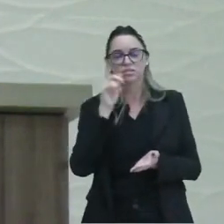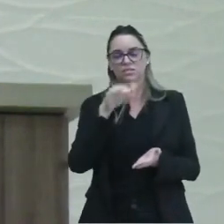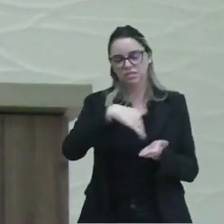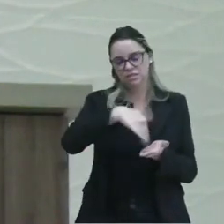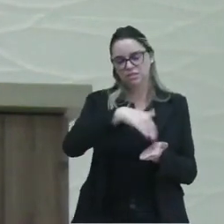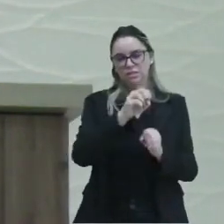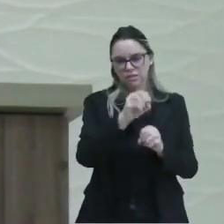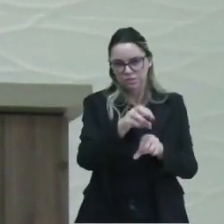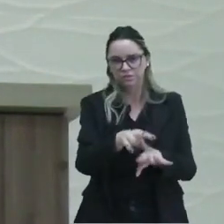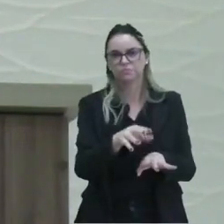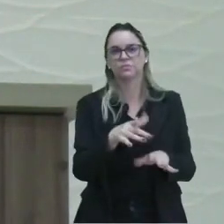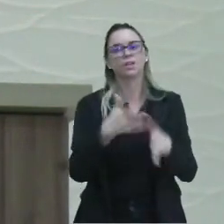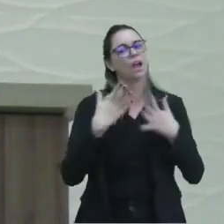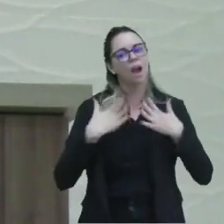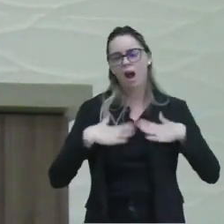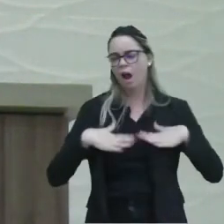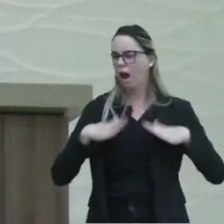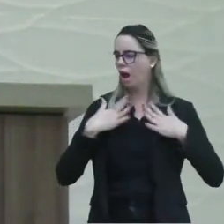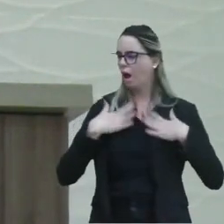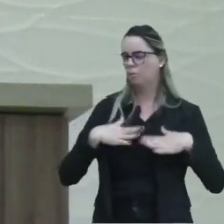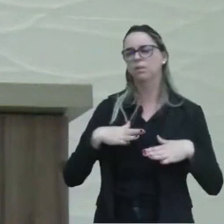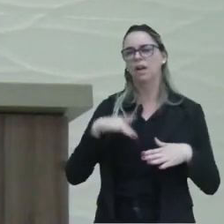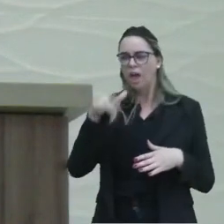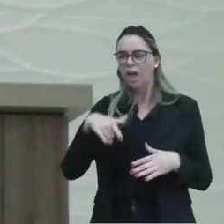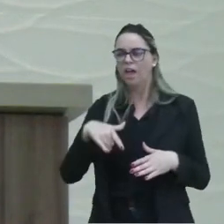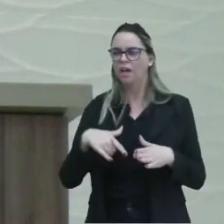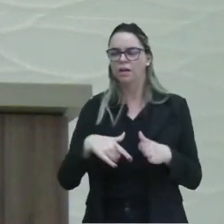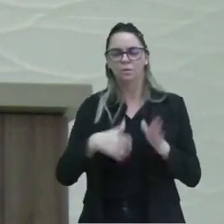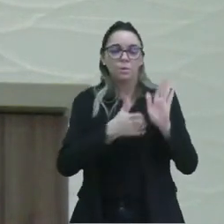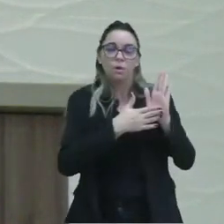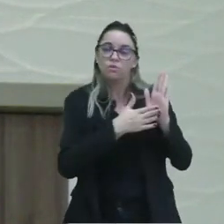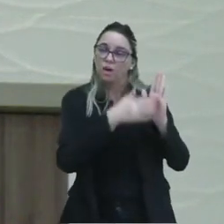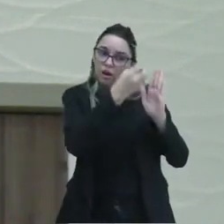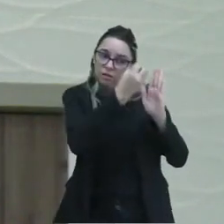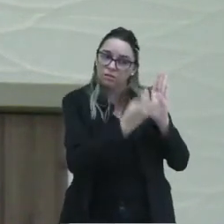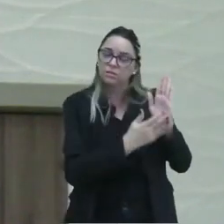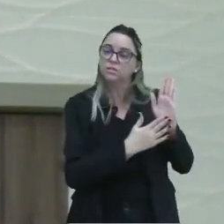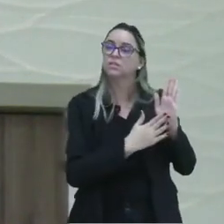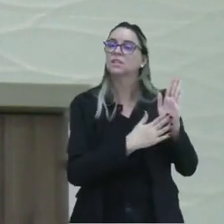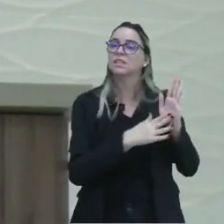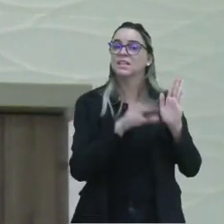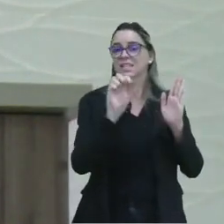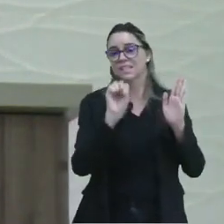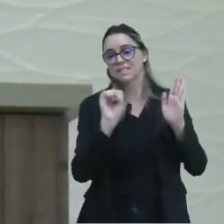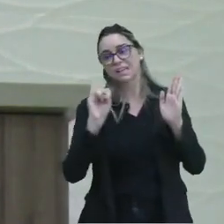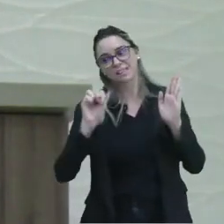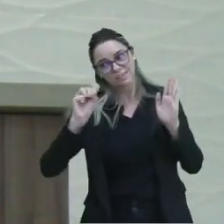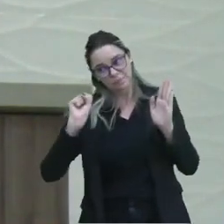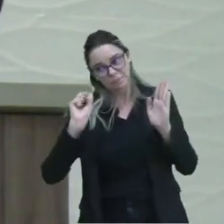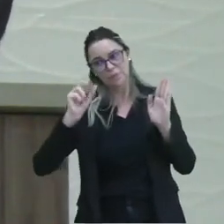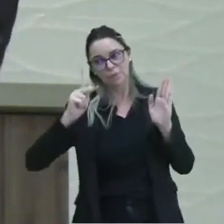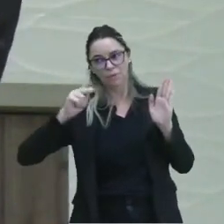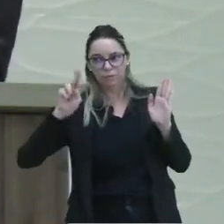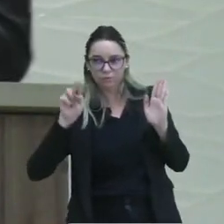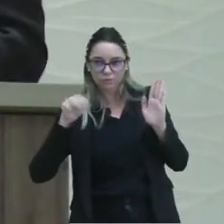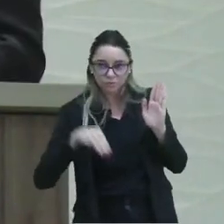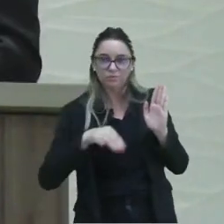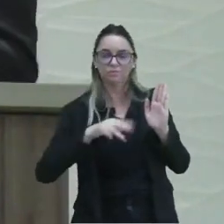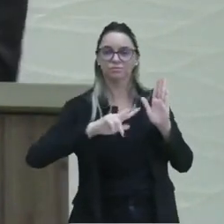João Medeiros, pode ficar tranquilo que a prestação de contas vai ser enviada tanto ao CISPUM como à Câmara de